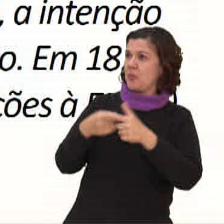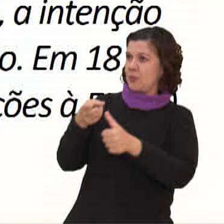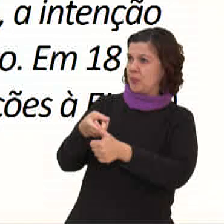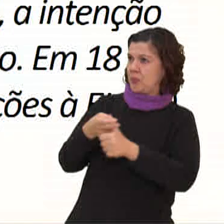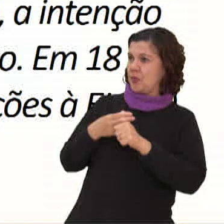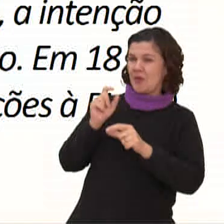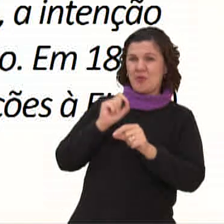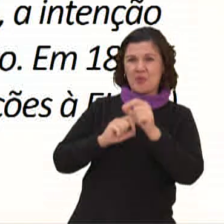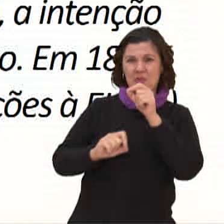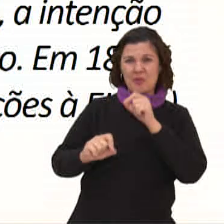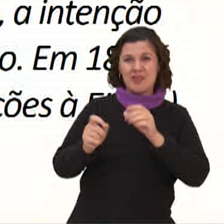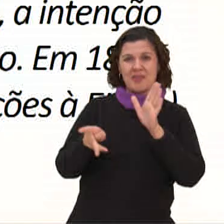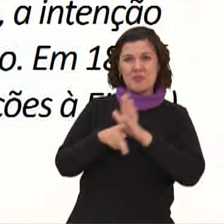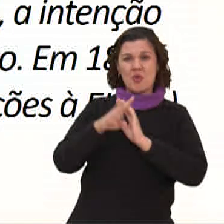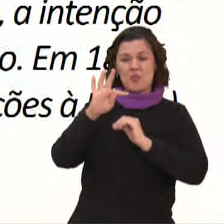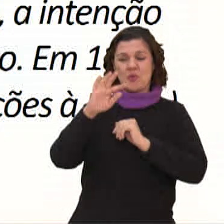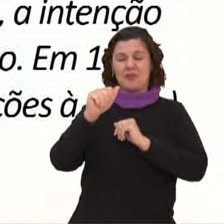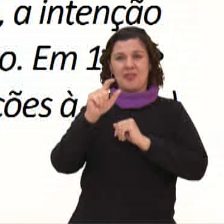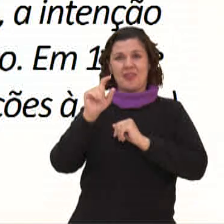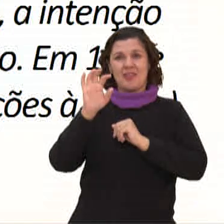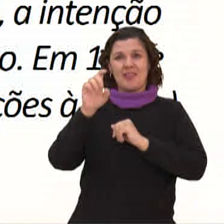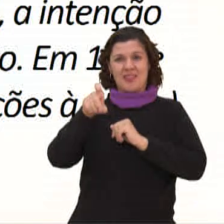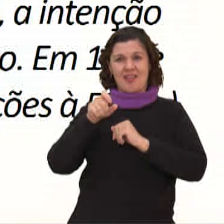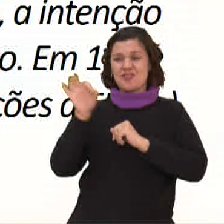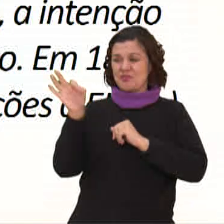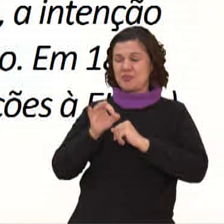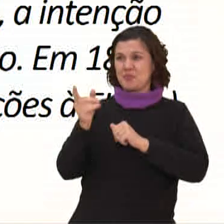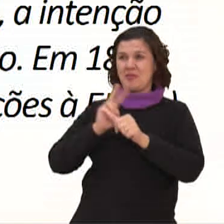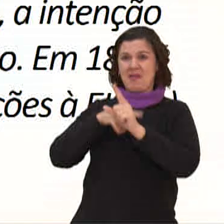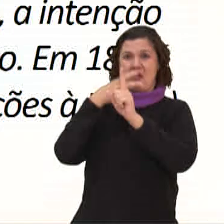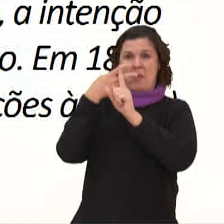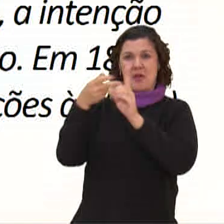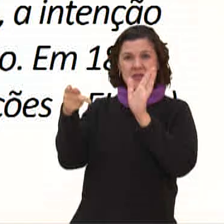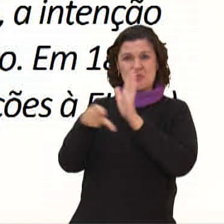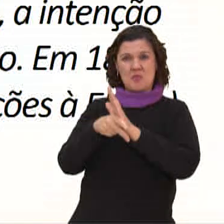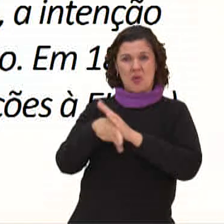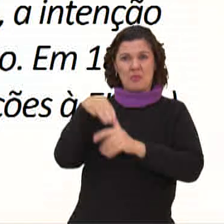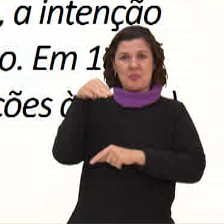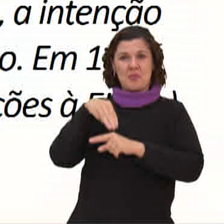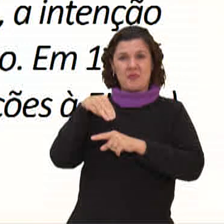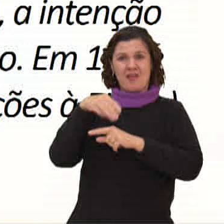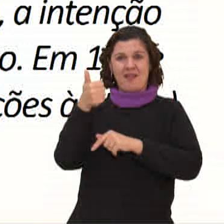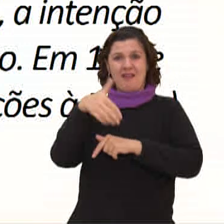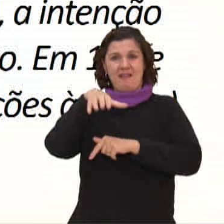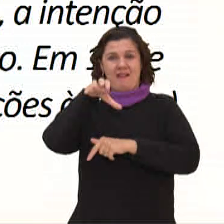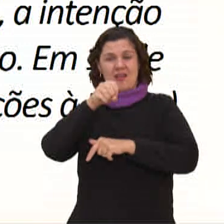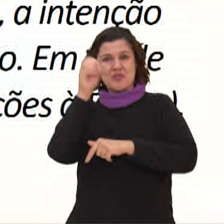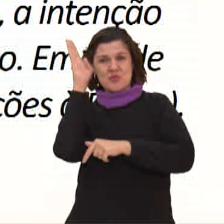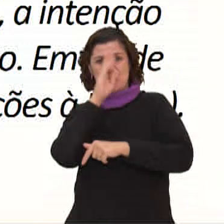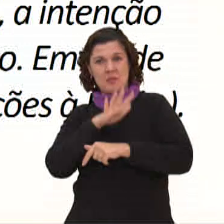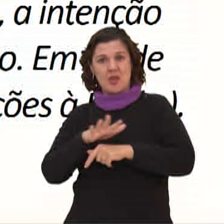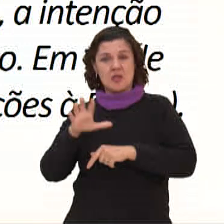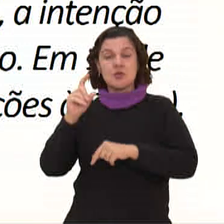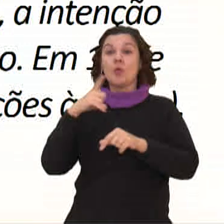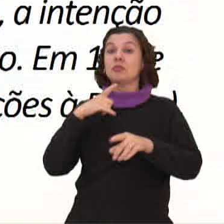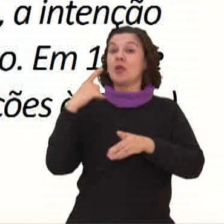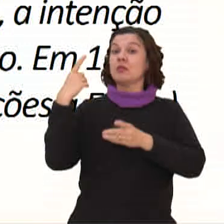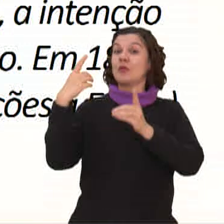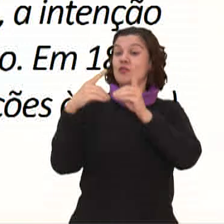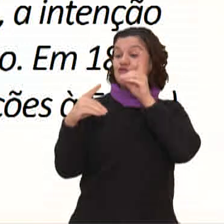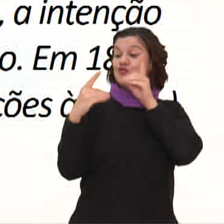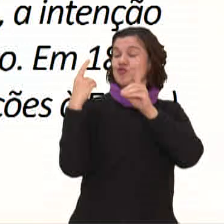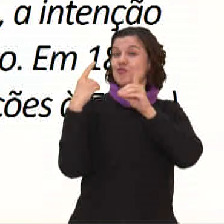de sobretaxas que ela cobrava mais, impostas ao aço brasileiro, encontra amparo na diplomacia